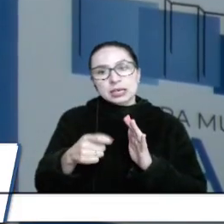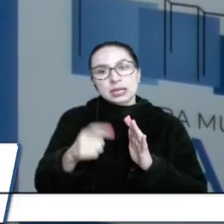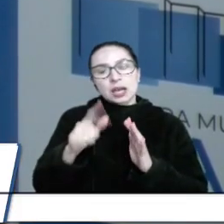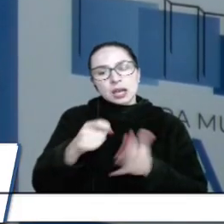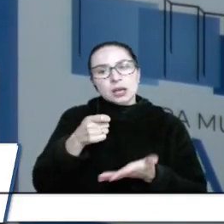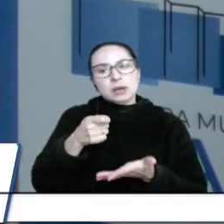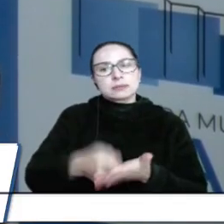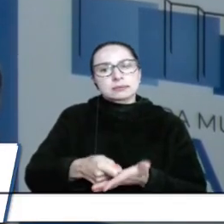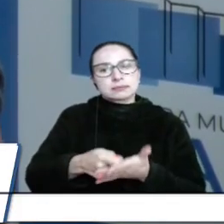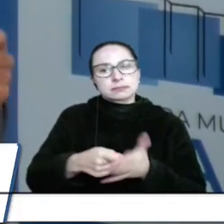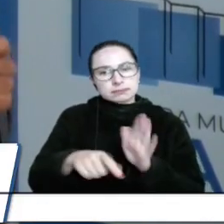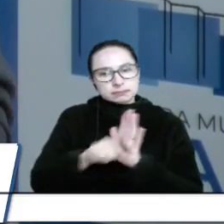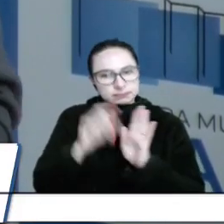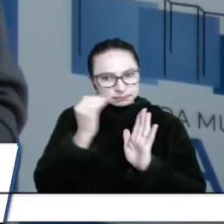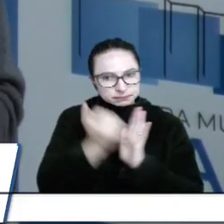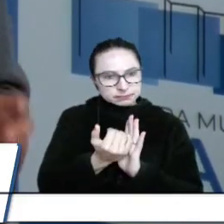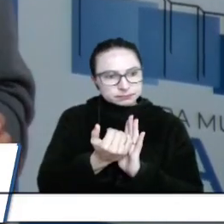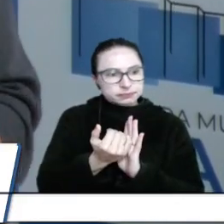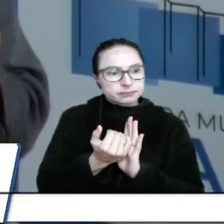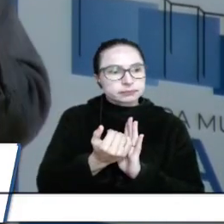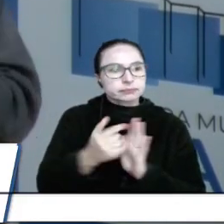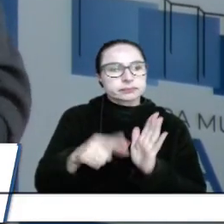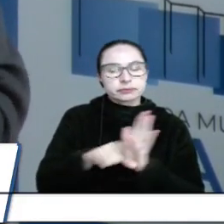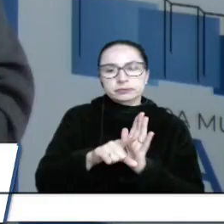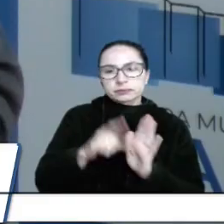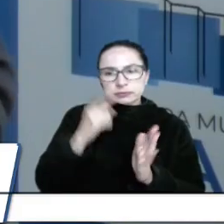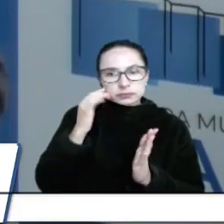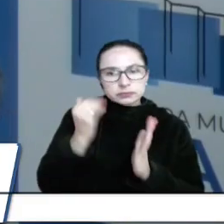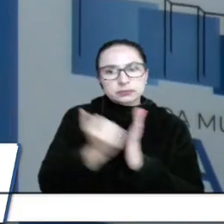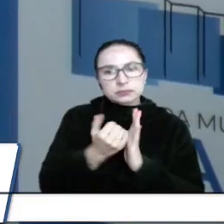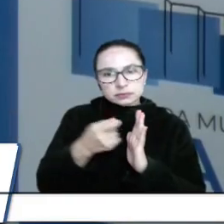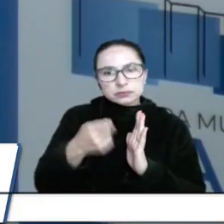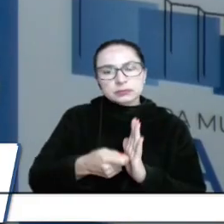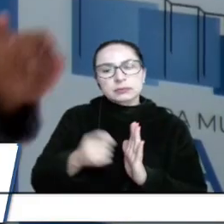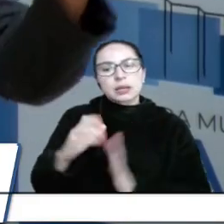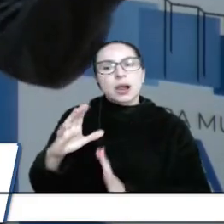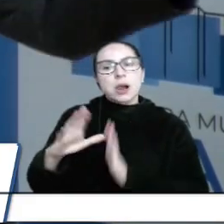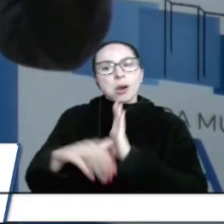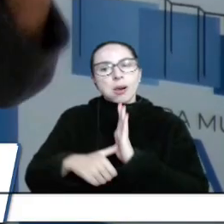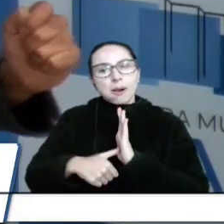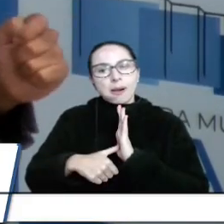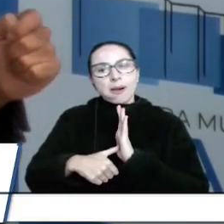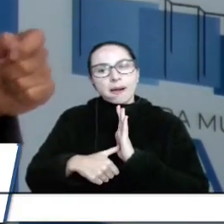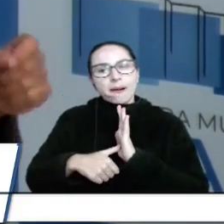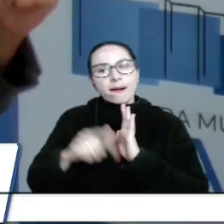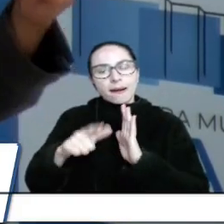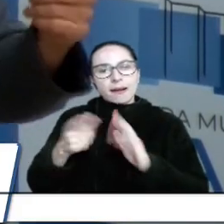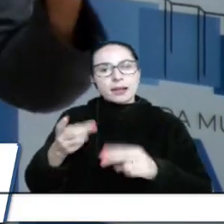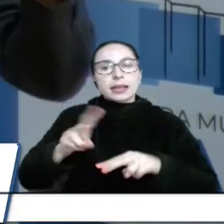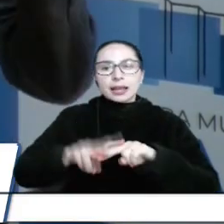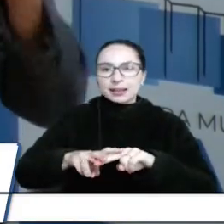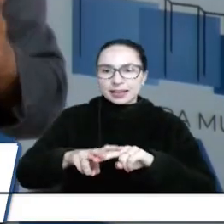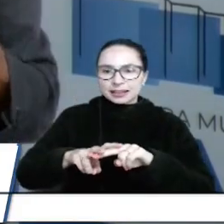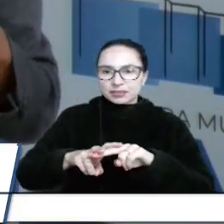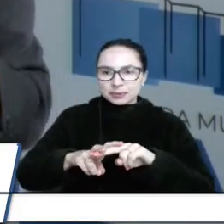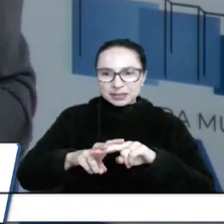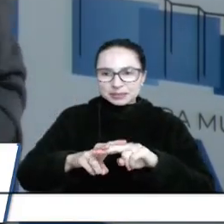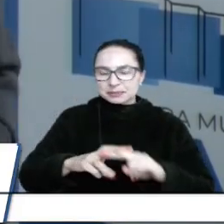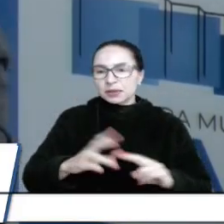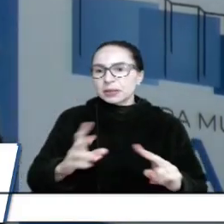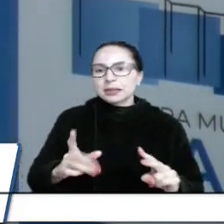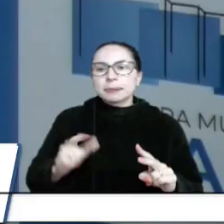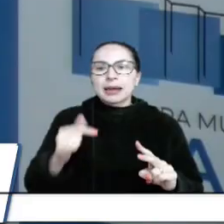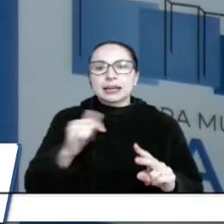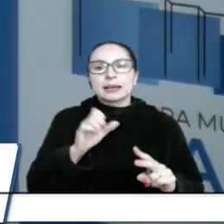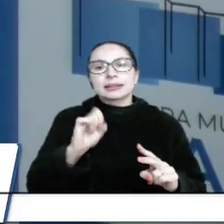lei. O rigor da lei, lugar de ladrão, é na cadeia. E aí, quando a gente